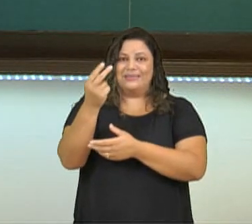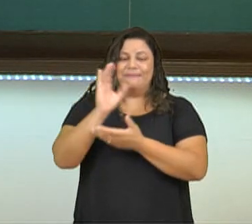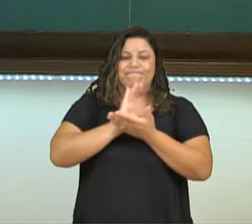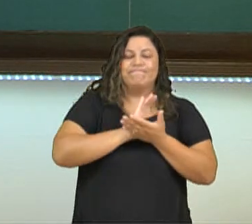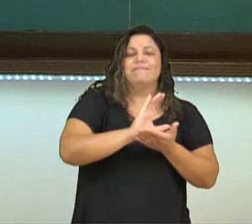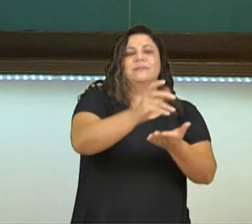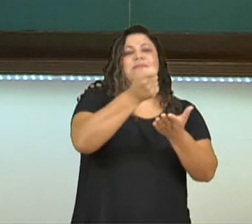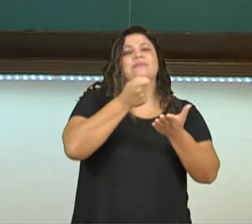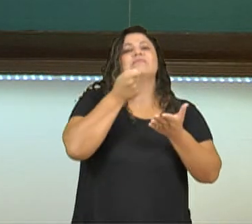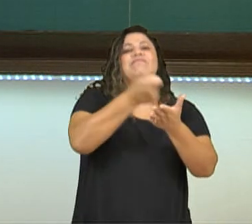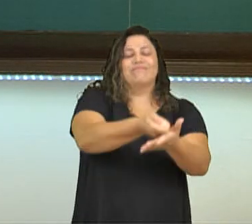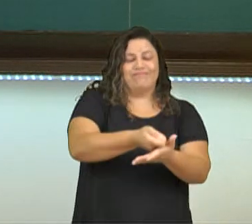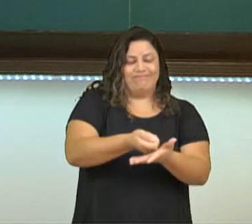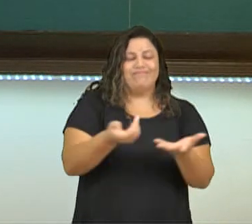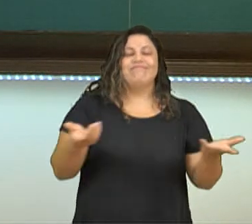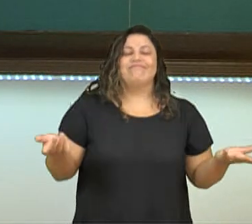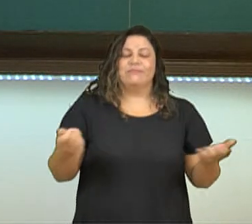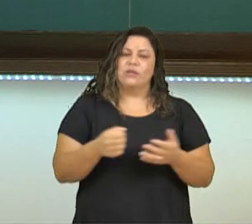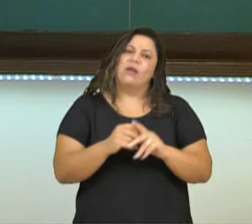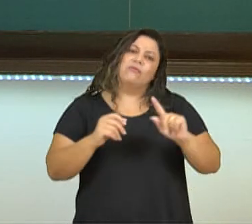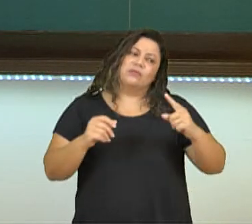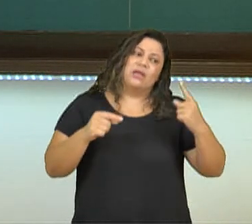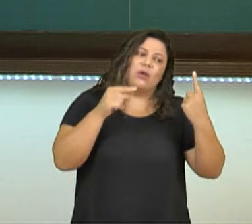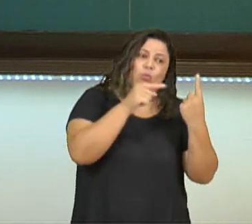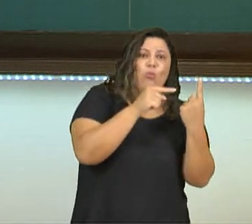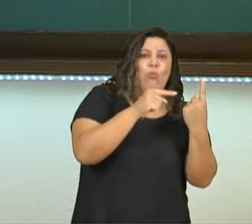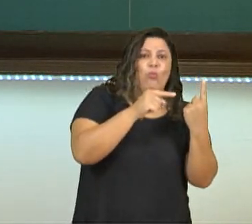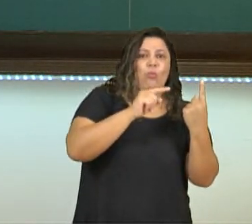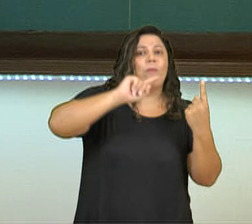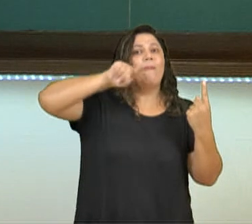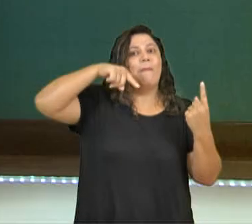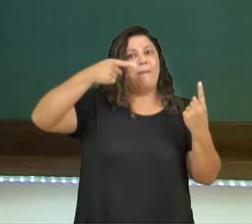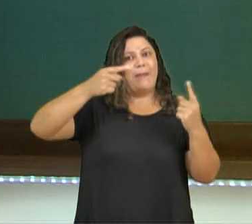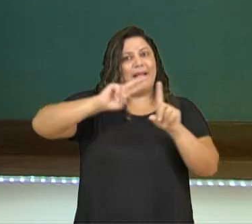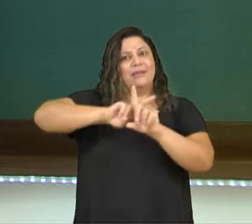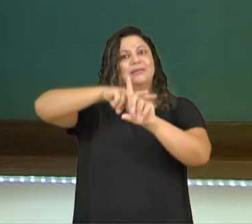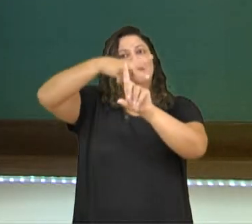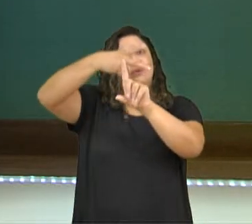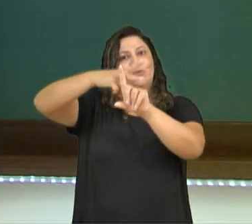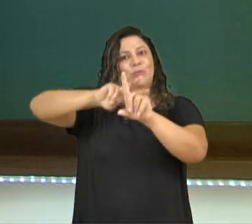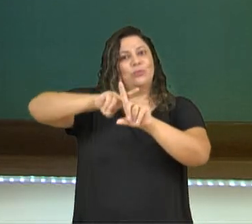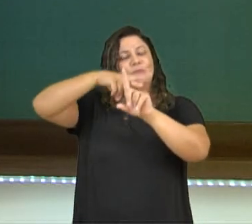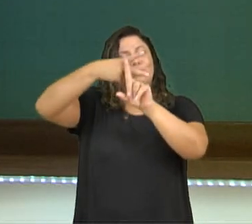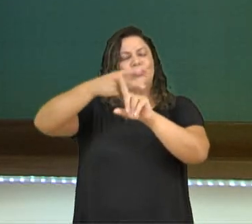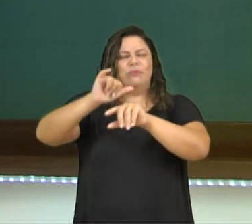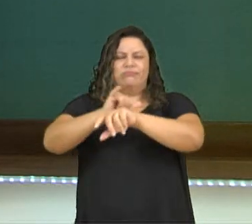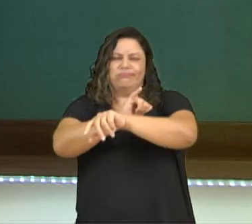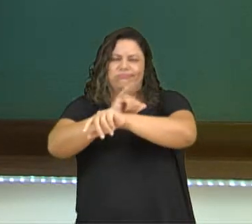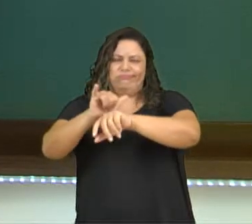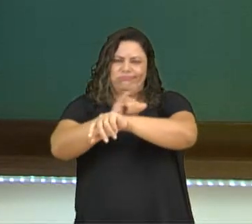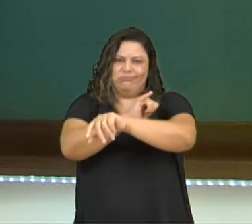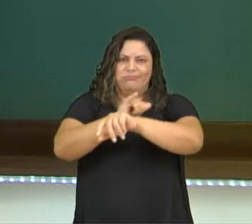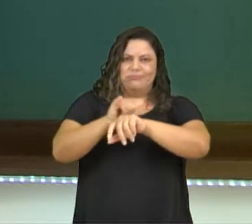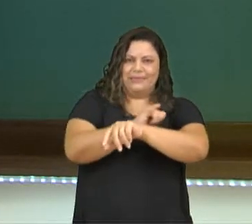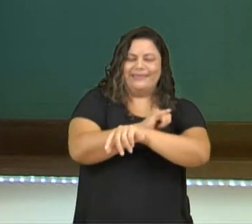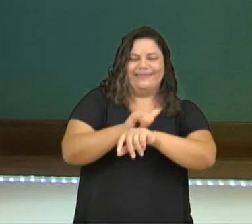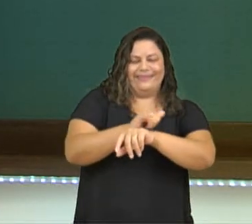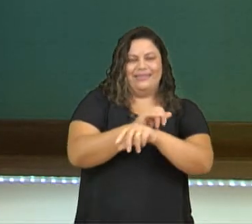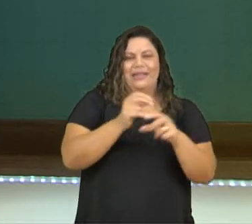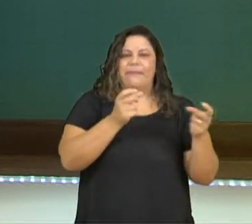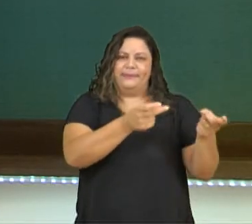onde muitas vezes você iria adquirir apenas um item. E este é apenas um dos exemplos das estratégias